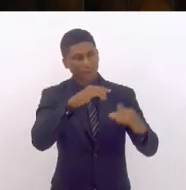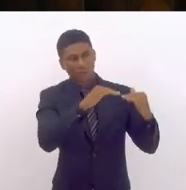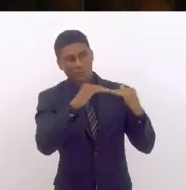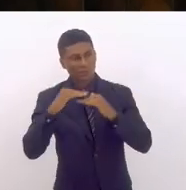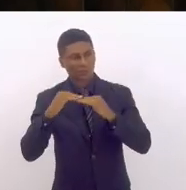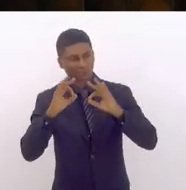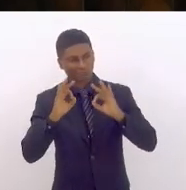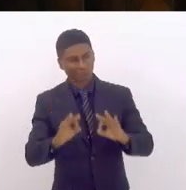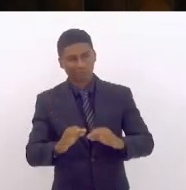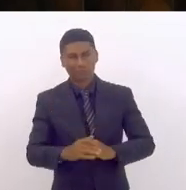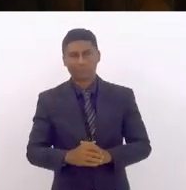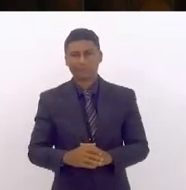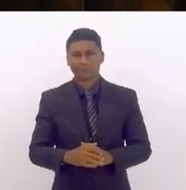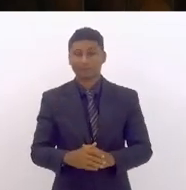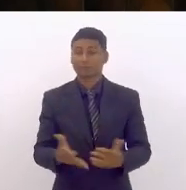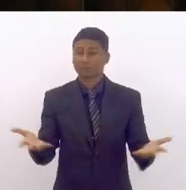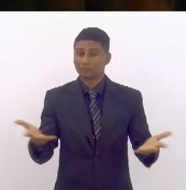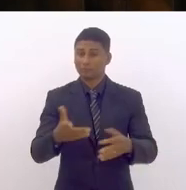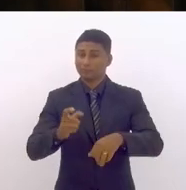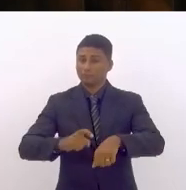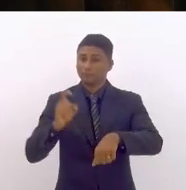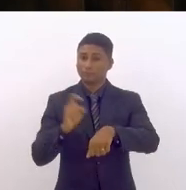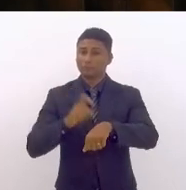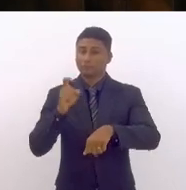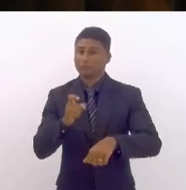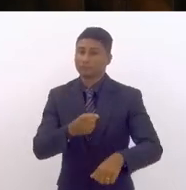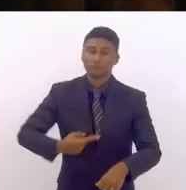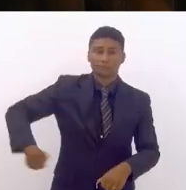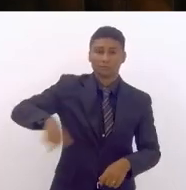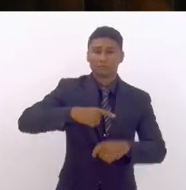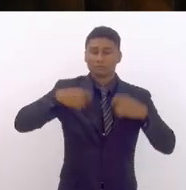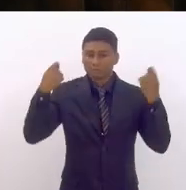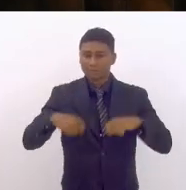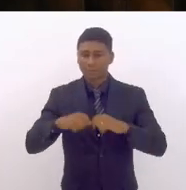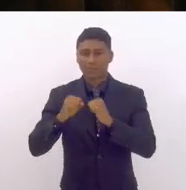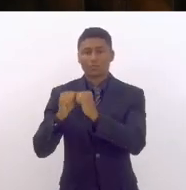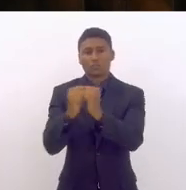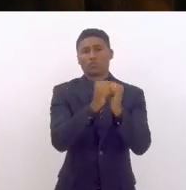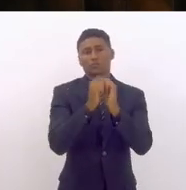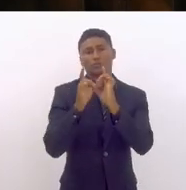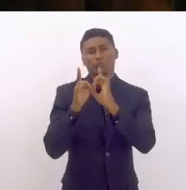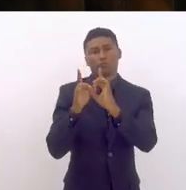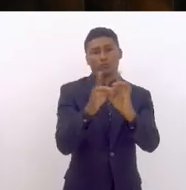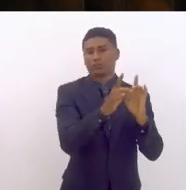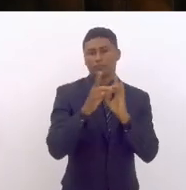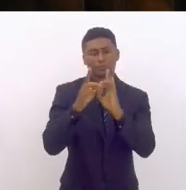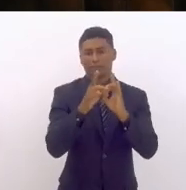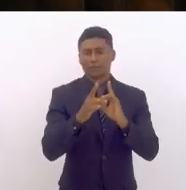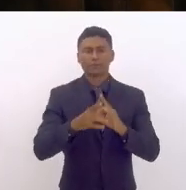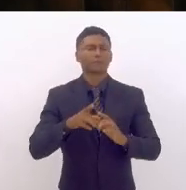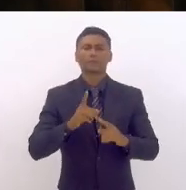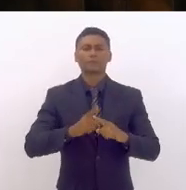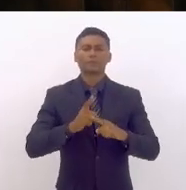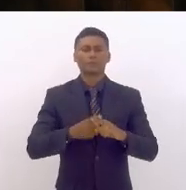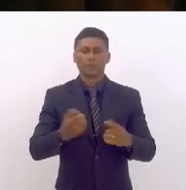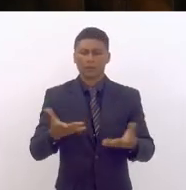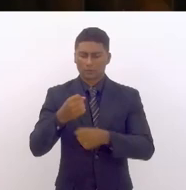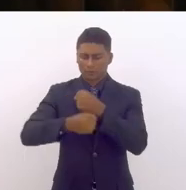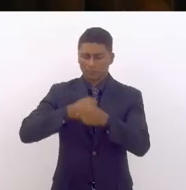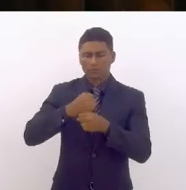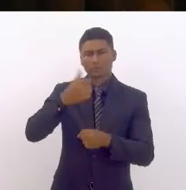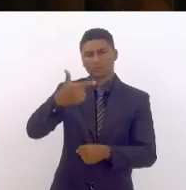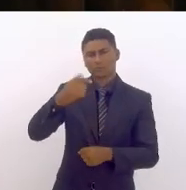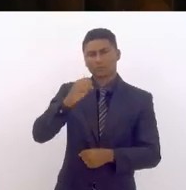Excelência. E eu acho que, nesse momento, a gente precisa realmente fazer um coro, porque não adianta a gente estar agora em